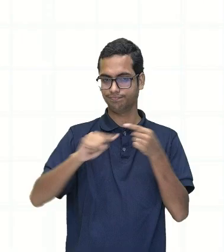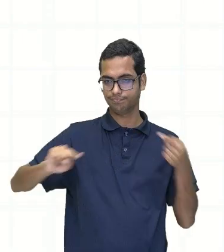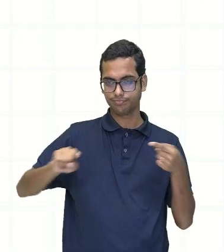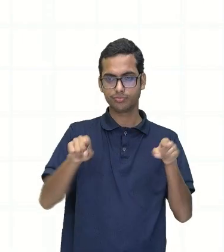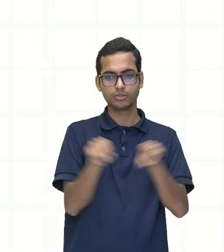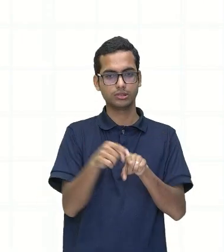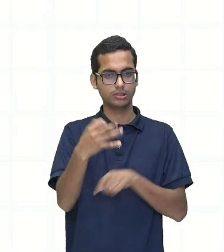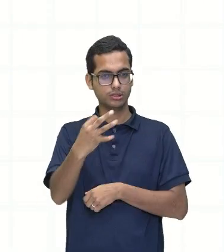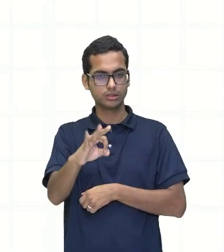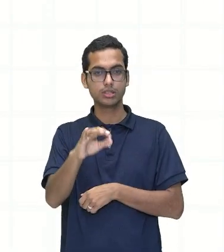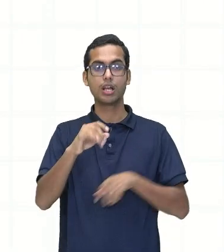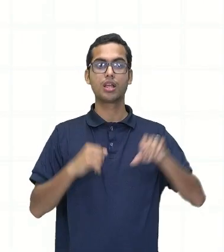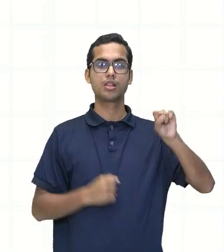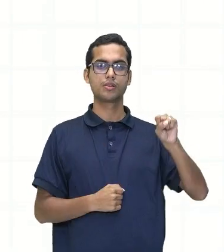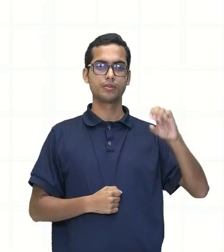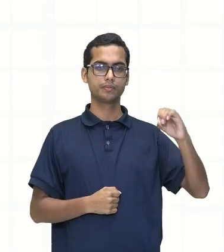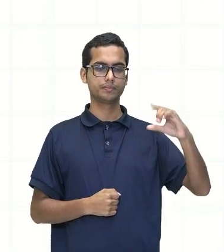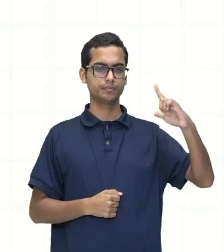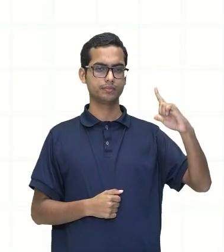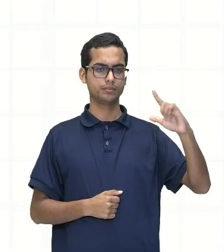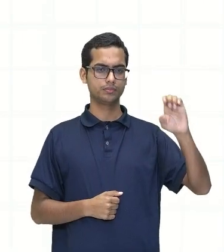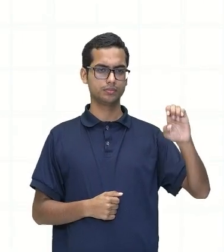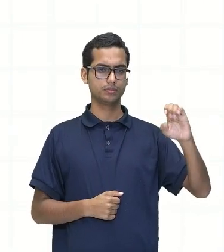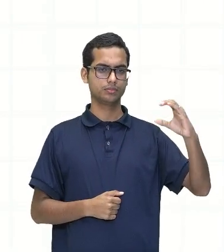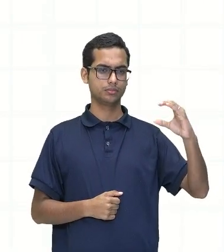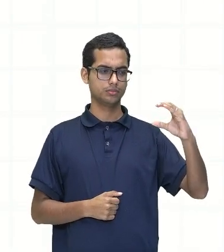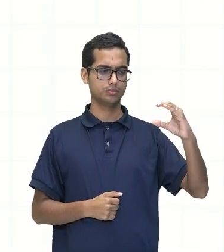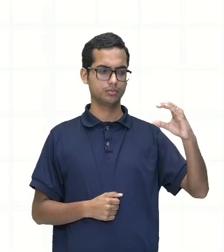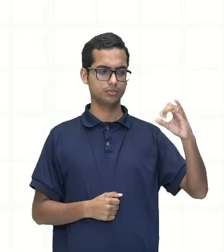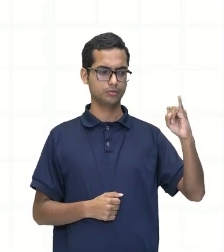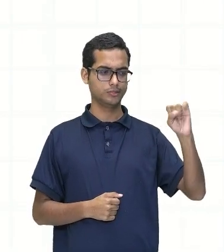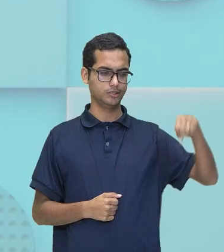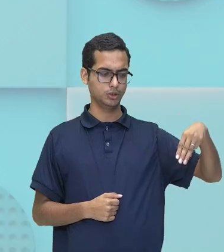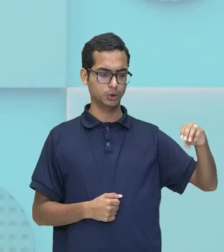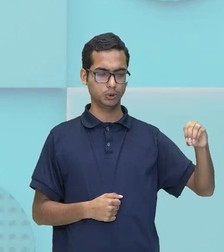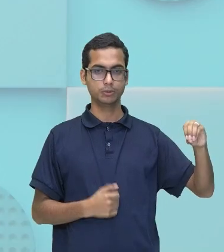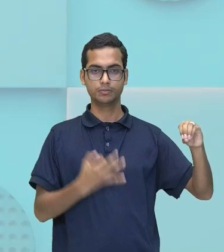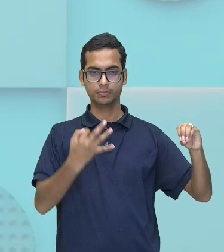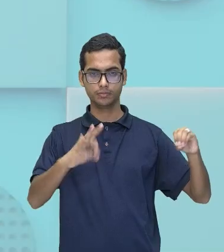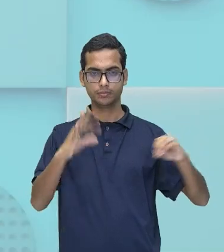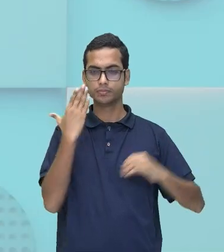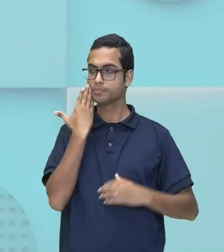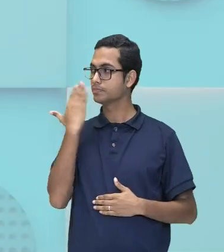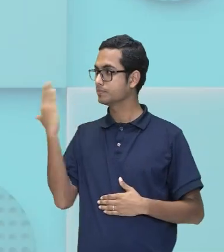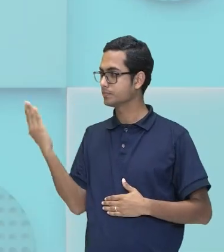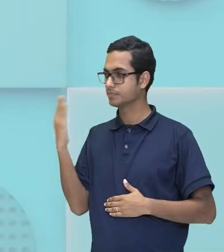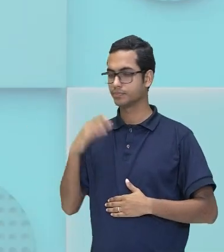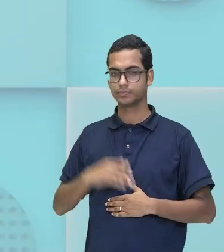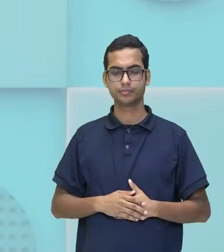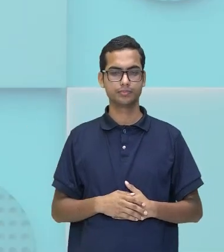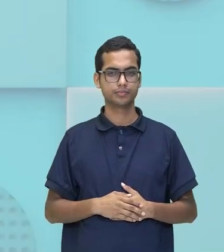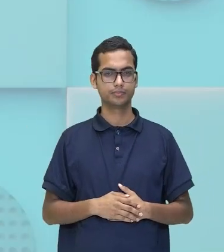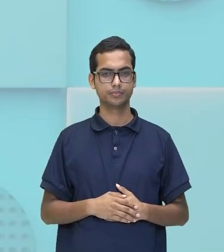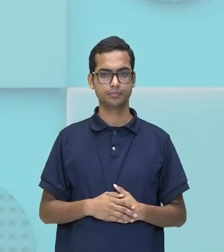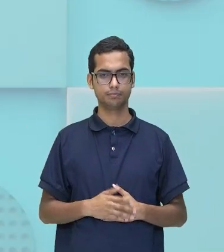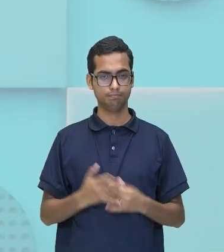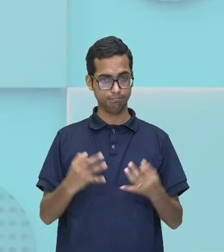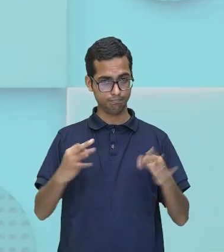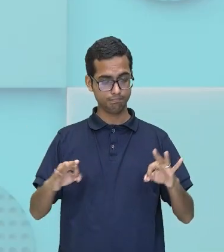solecismo, quando há um erro aí na nossa sintaxe, na construção, nas concordâncias bonitinho,